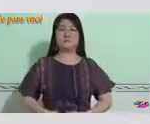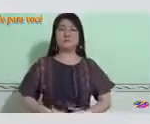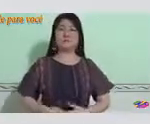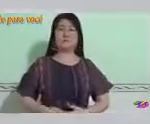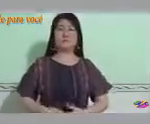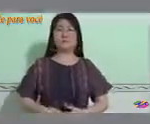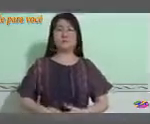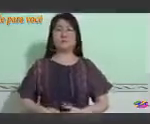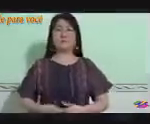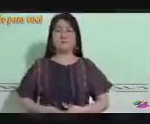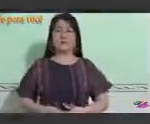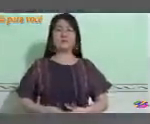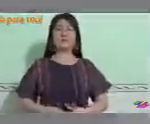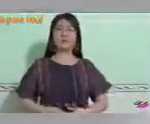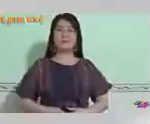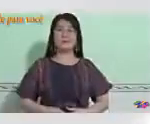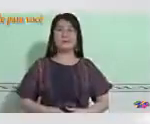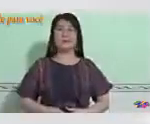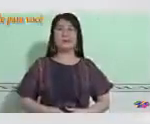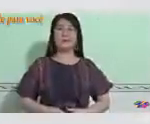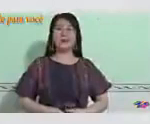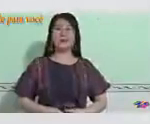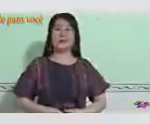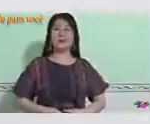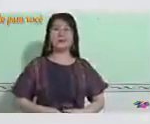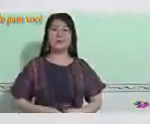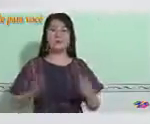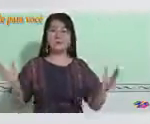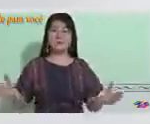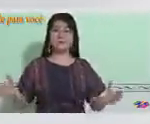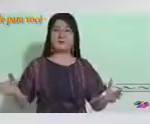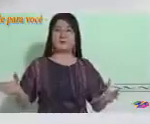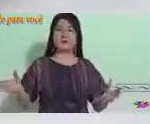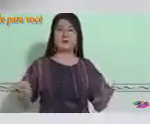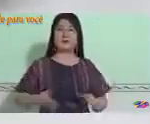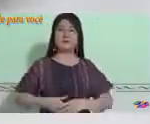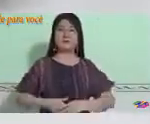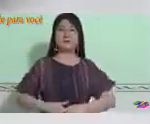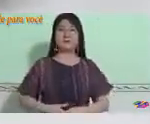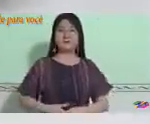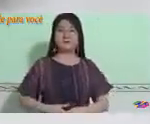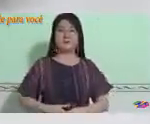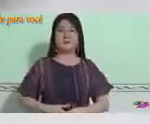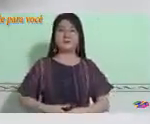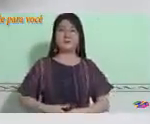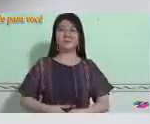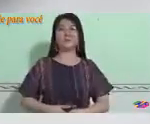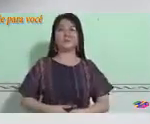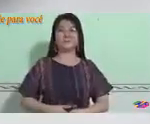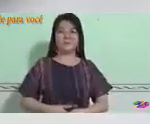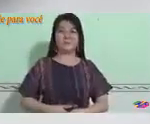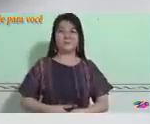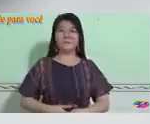do contágio da pele com a urina e as fezes, que a tornam suscetível a infecções fúngicas, os sintomas